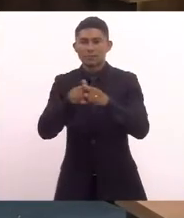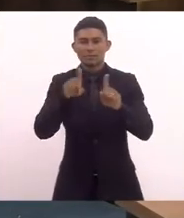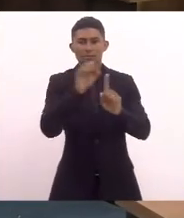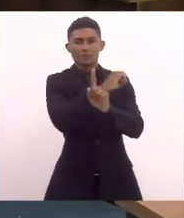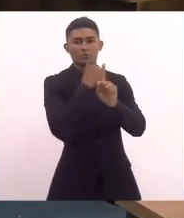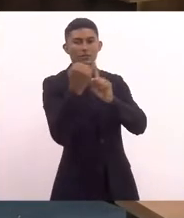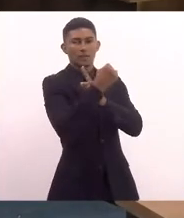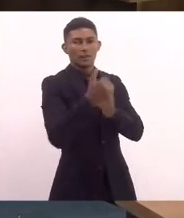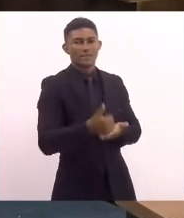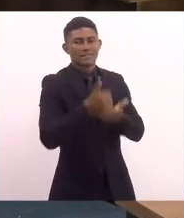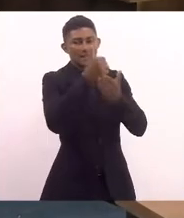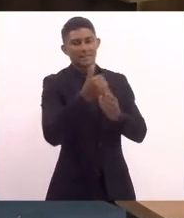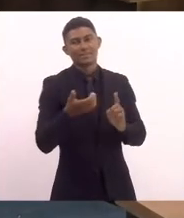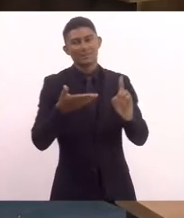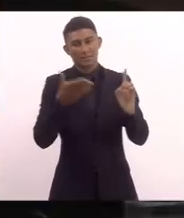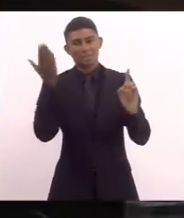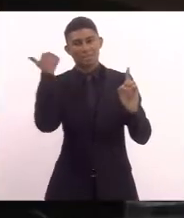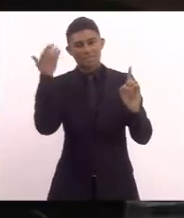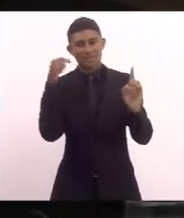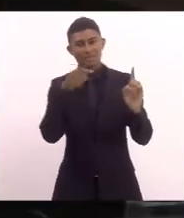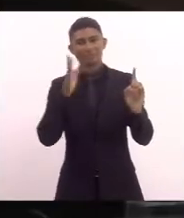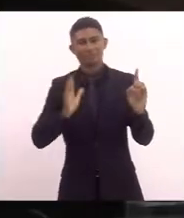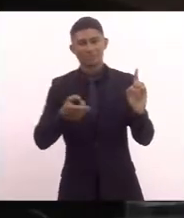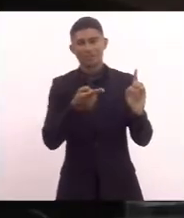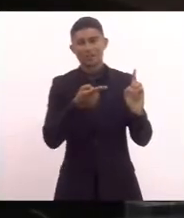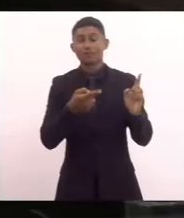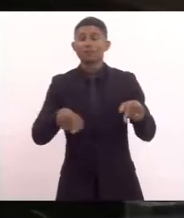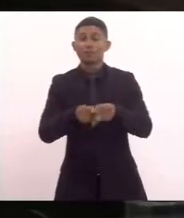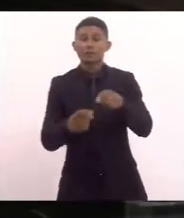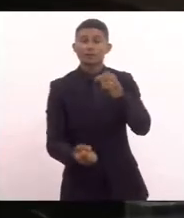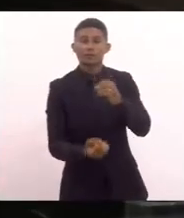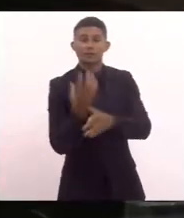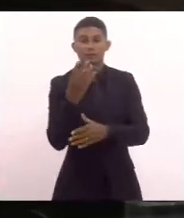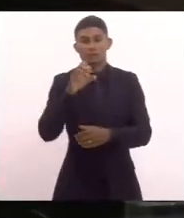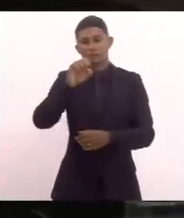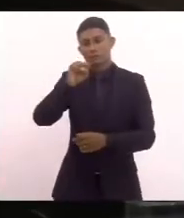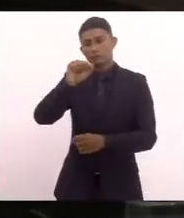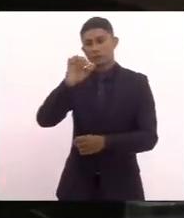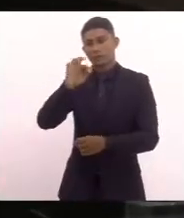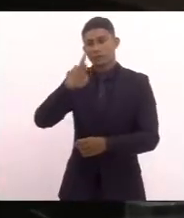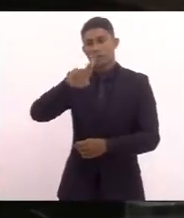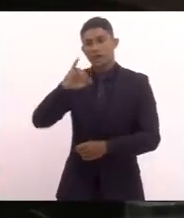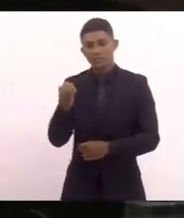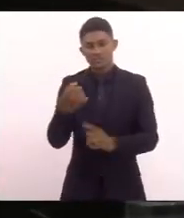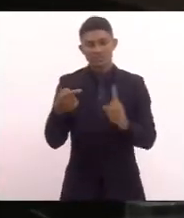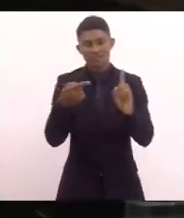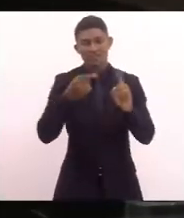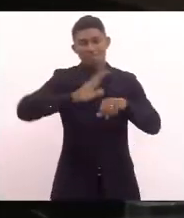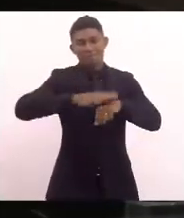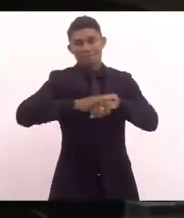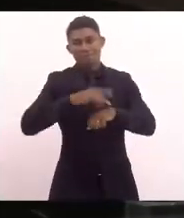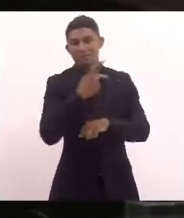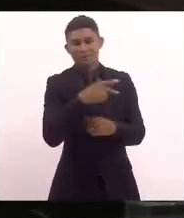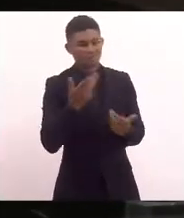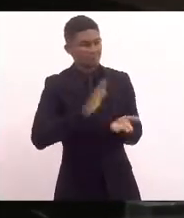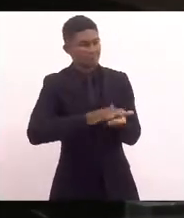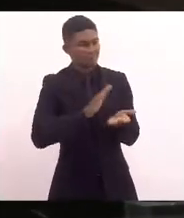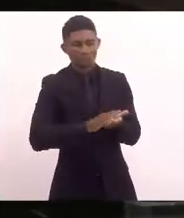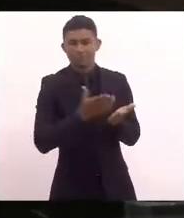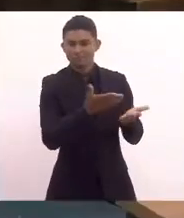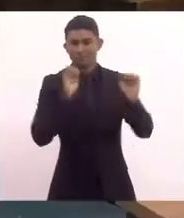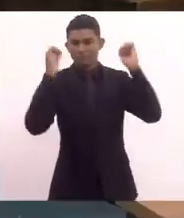Peixoto? Exatamente. Inclusive a fundadora do SATER, a mãe do SATER. Então, gente, parabéns,